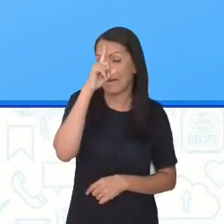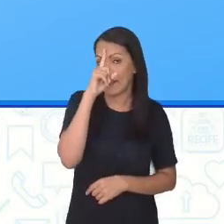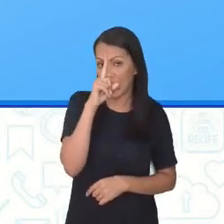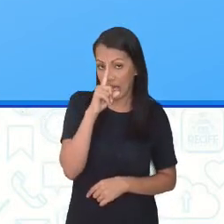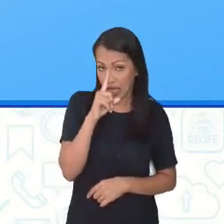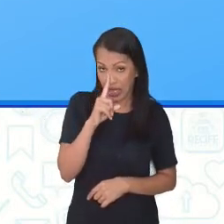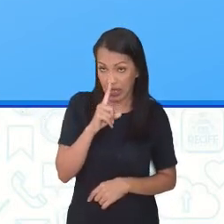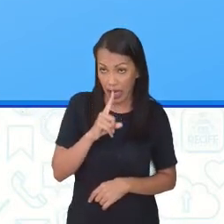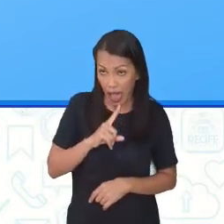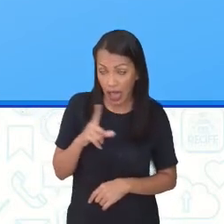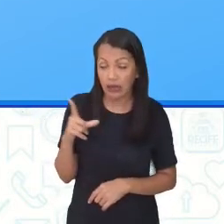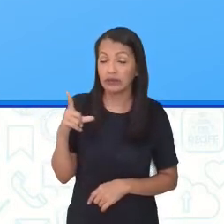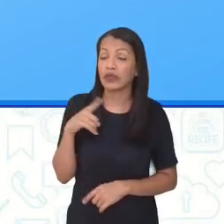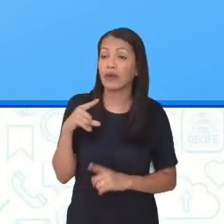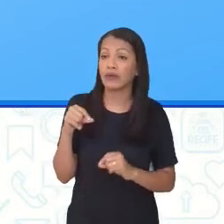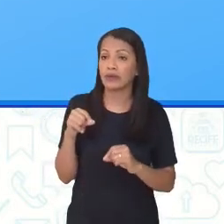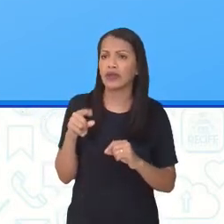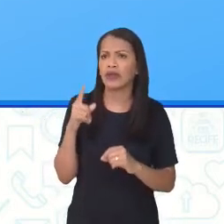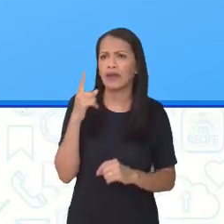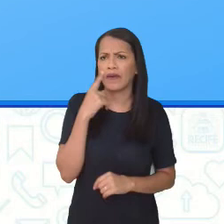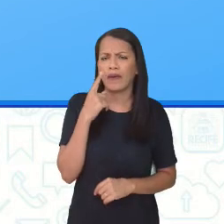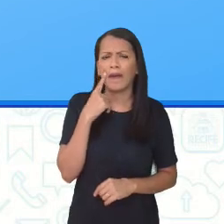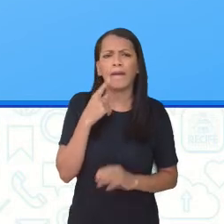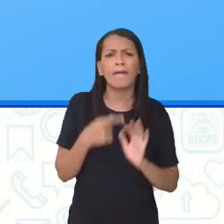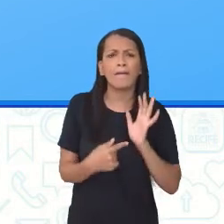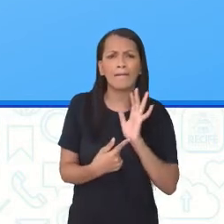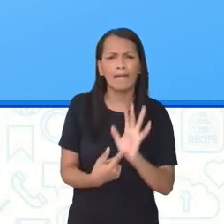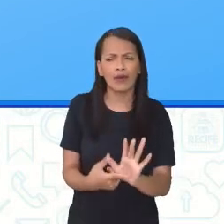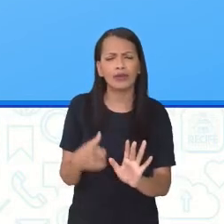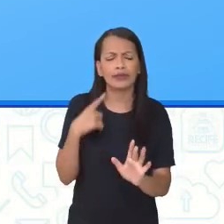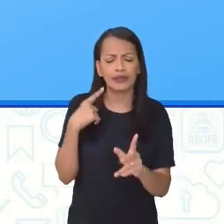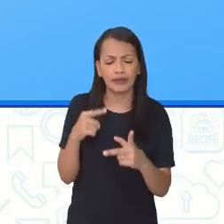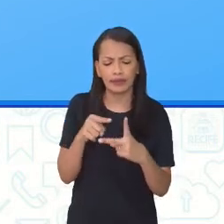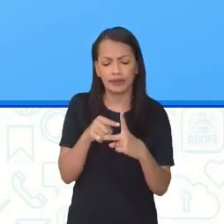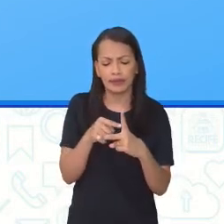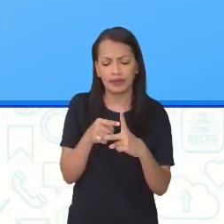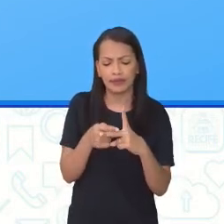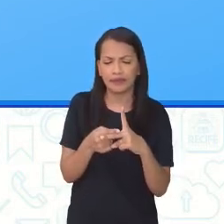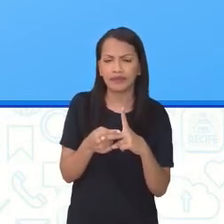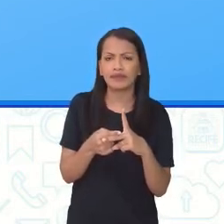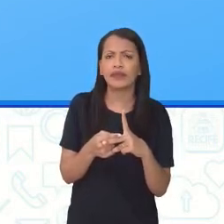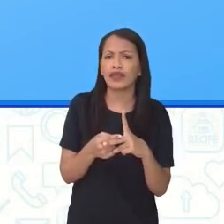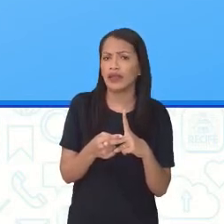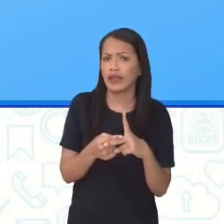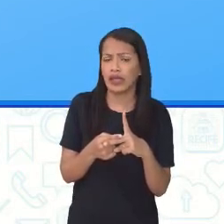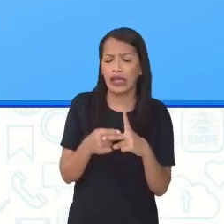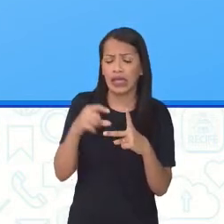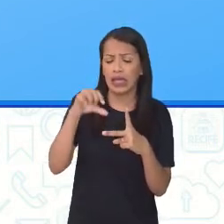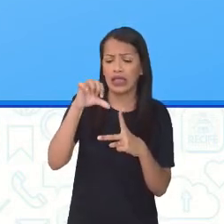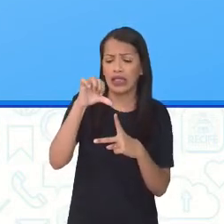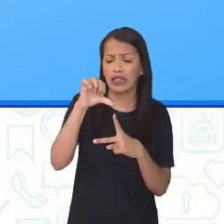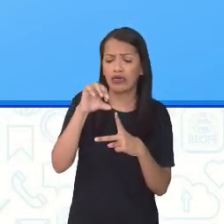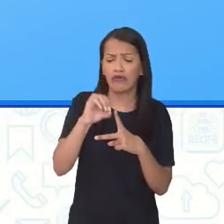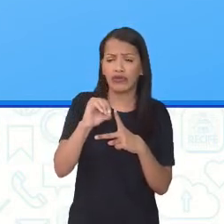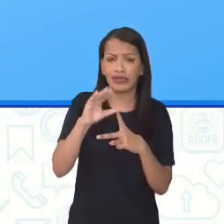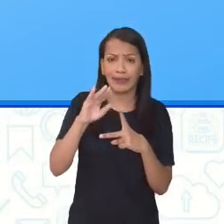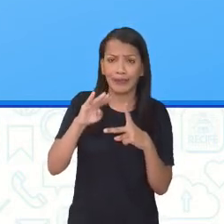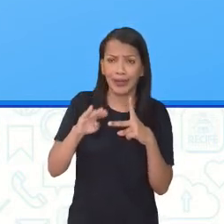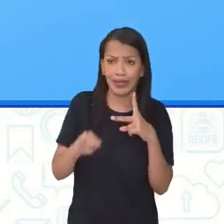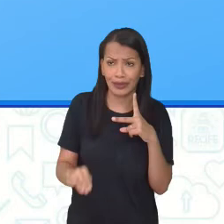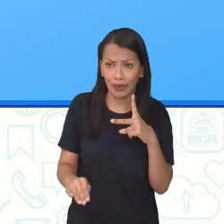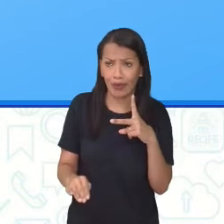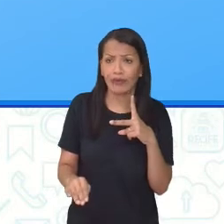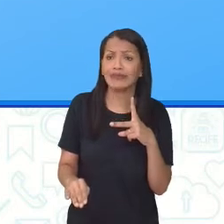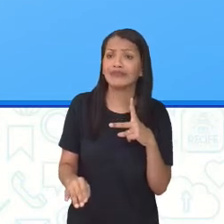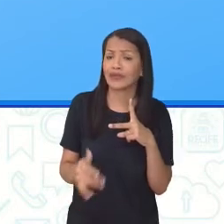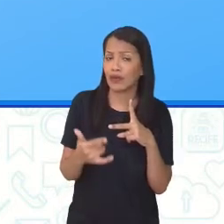ângulo, quando eu boto o esquadro ali, mostra para você que o ângulo é menor que 90 graus. O outro